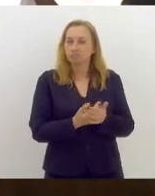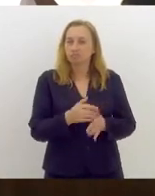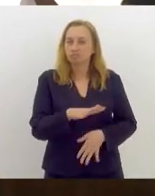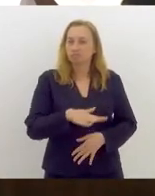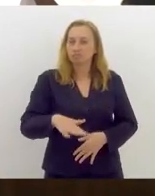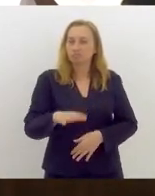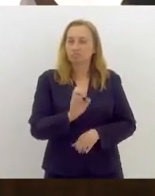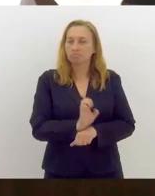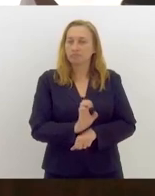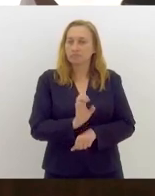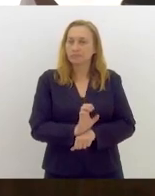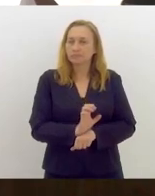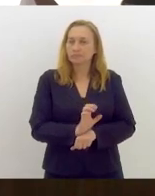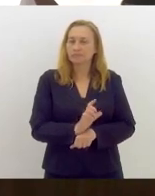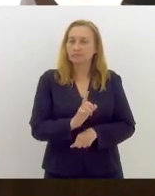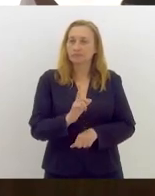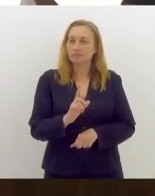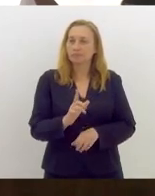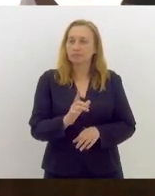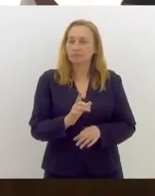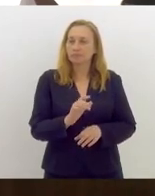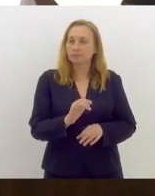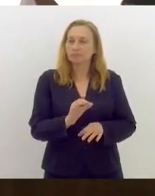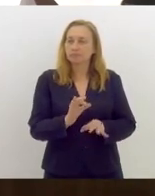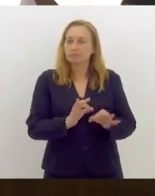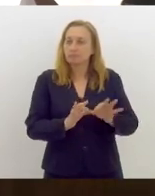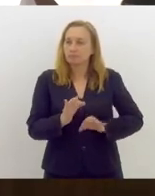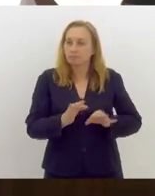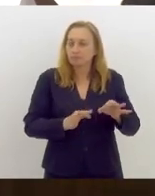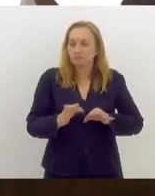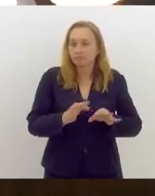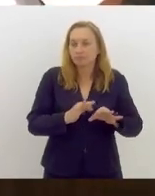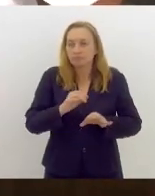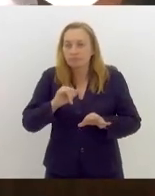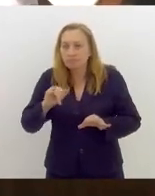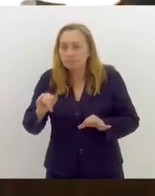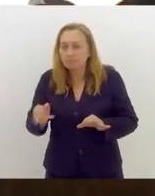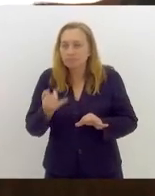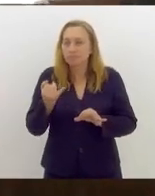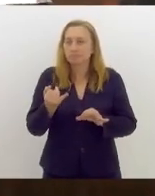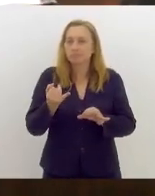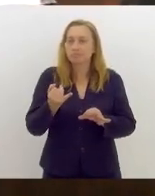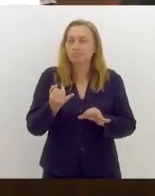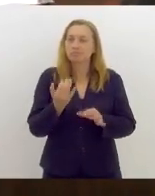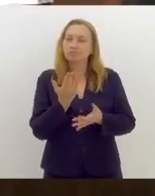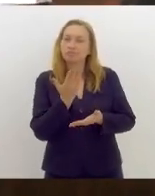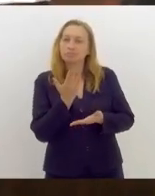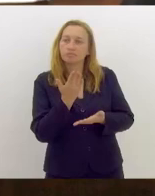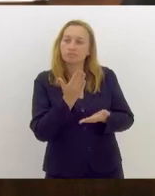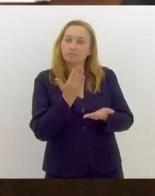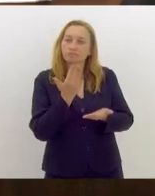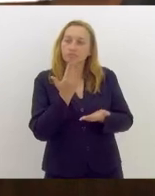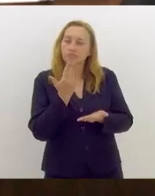sejam feitas composteiras para aproveitar os resíduos